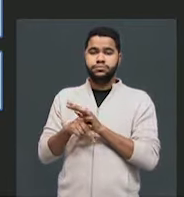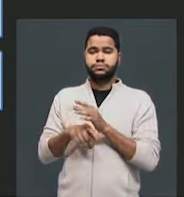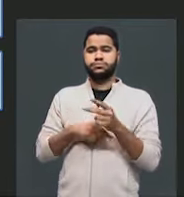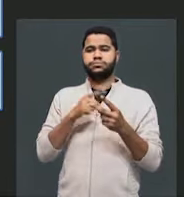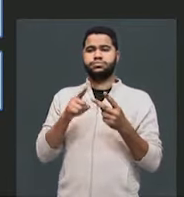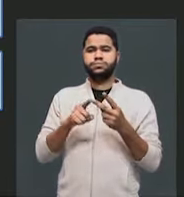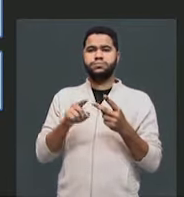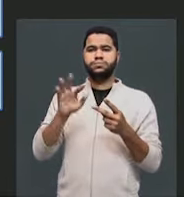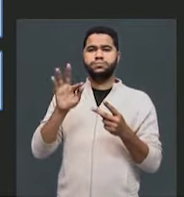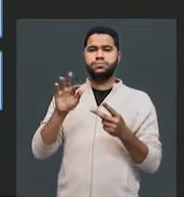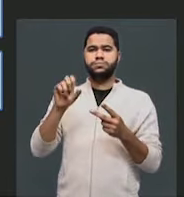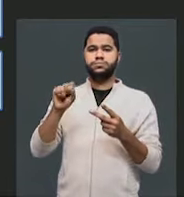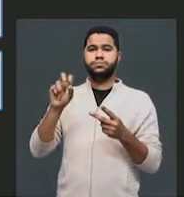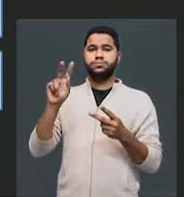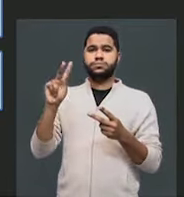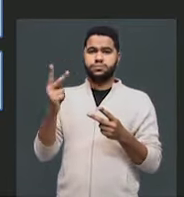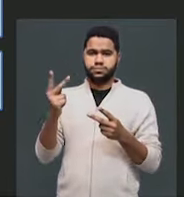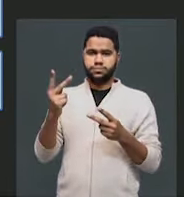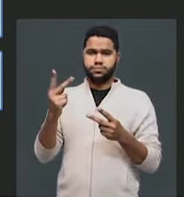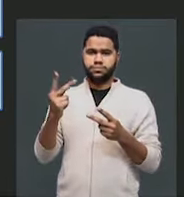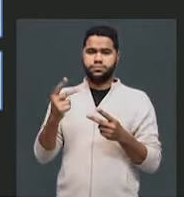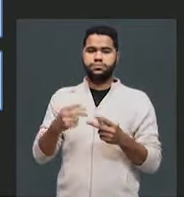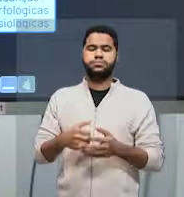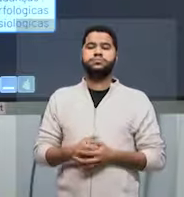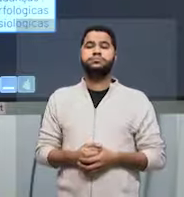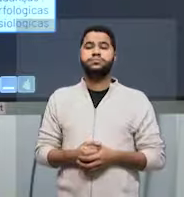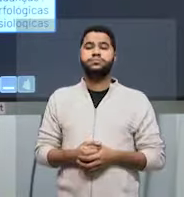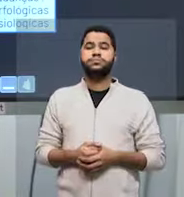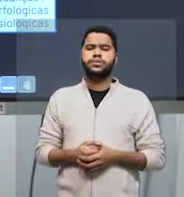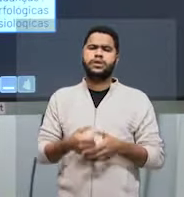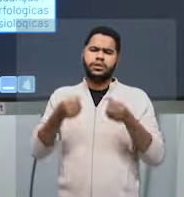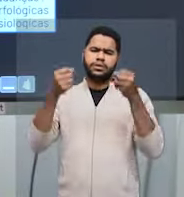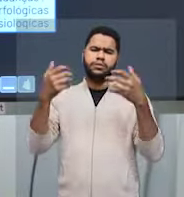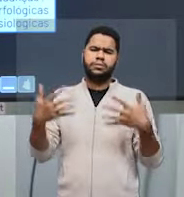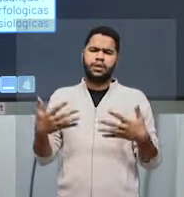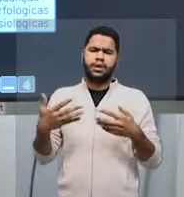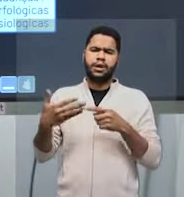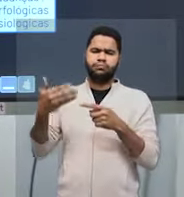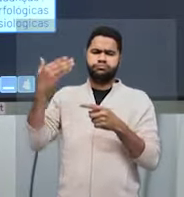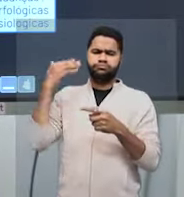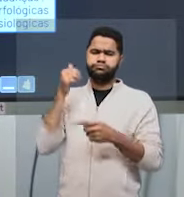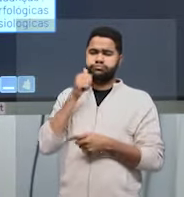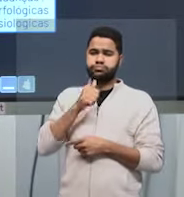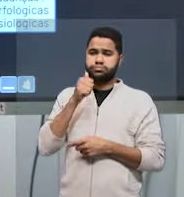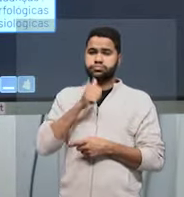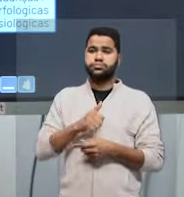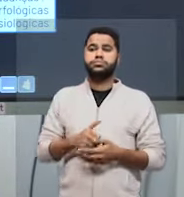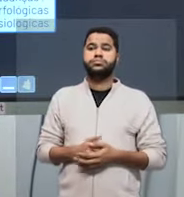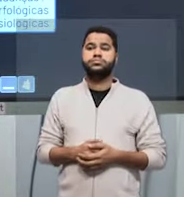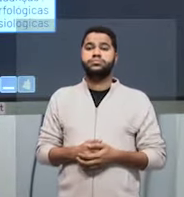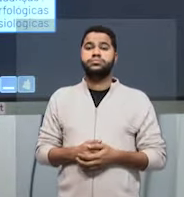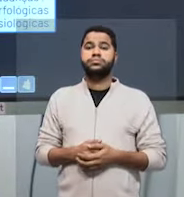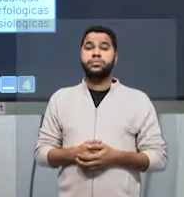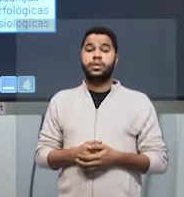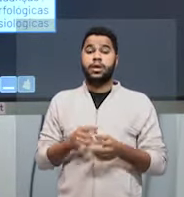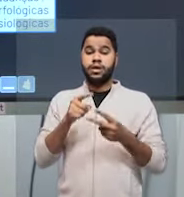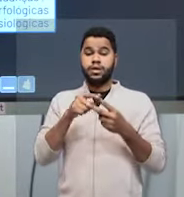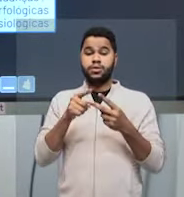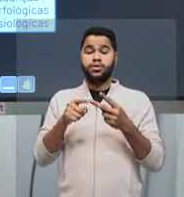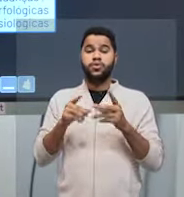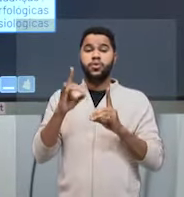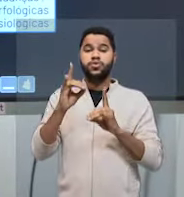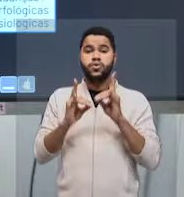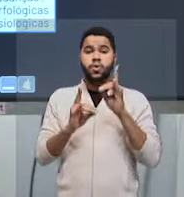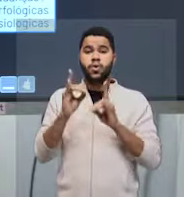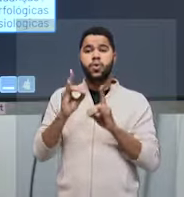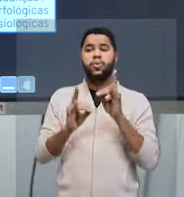e o FSH, que é o hormônio folículo estimulante, que eu já expliquei também na aula de feminino. Esses hormônios aqui vão